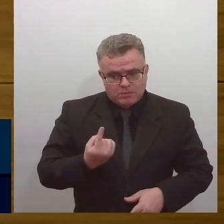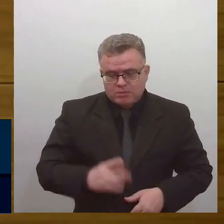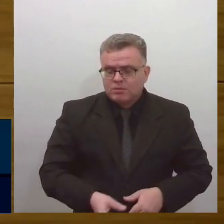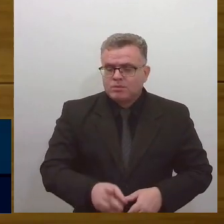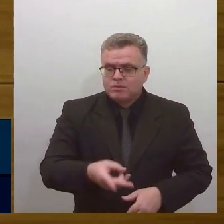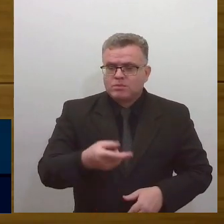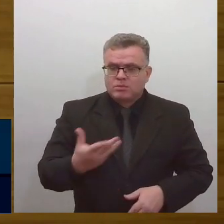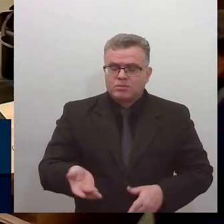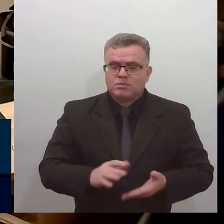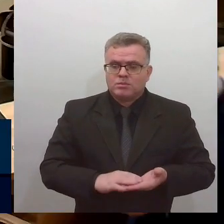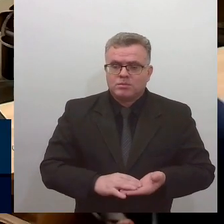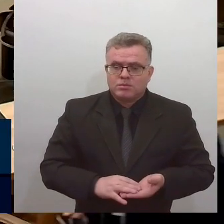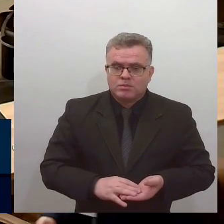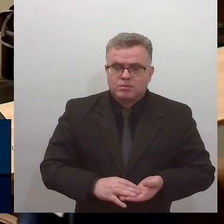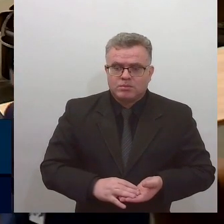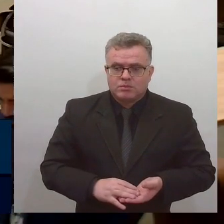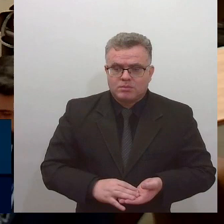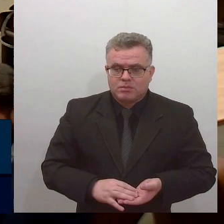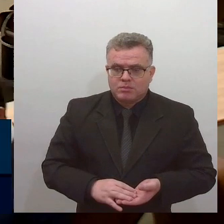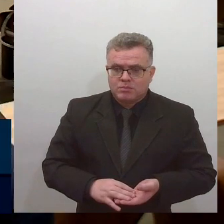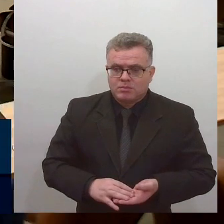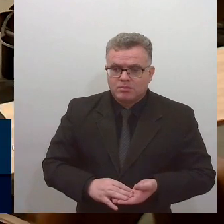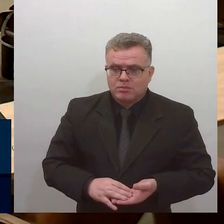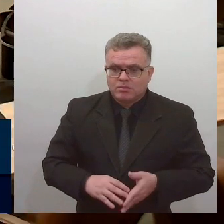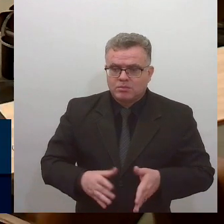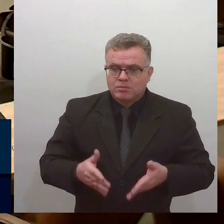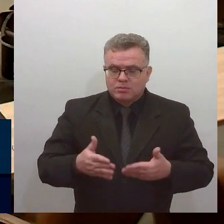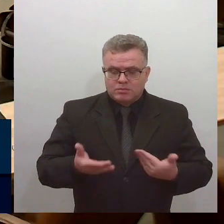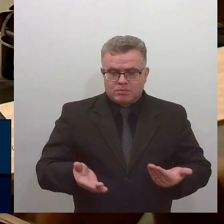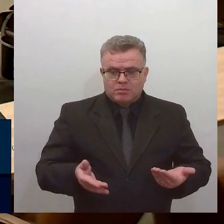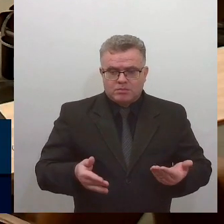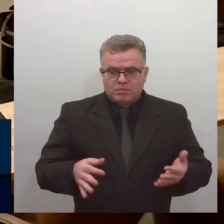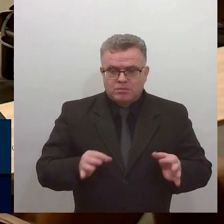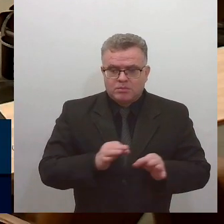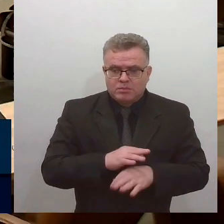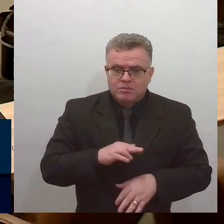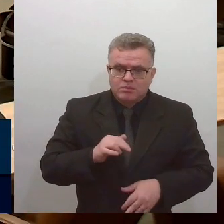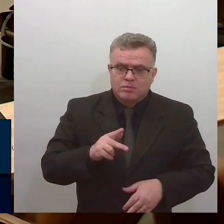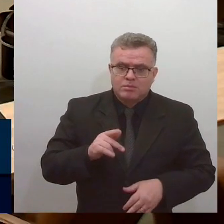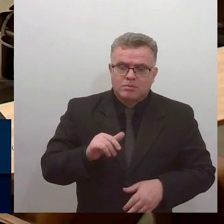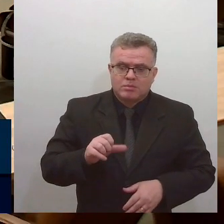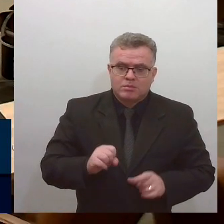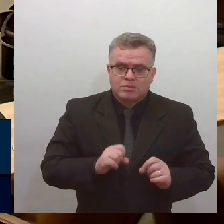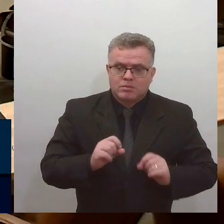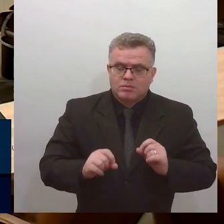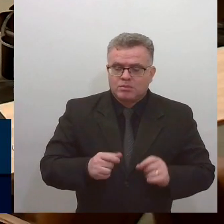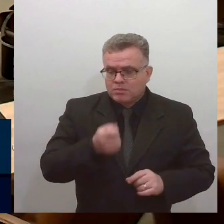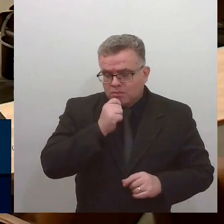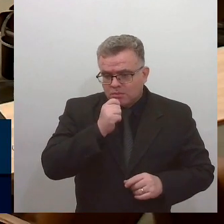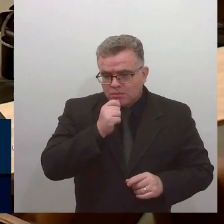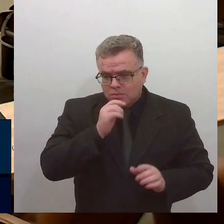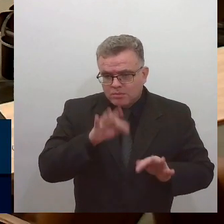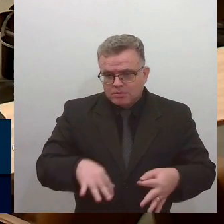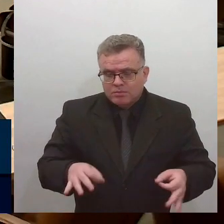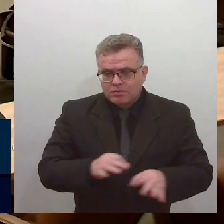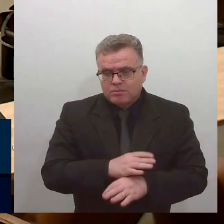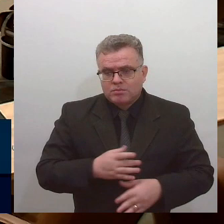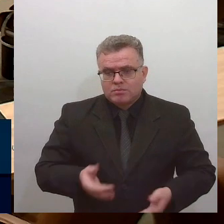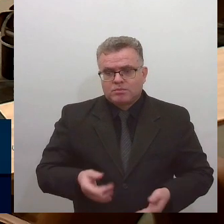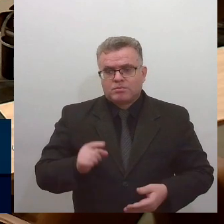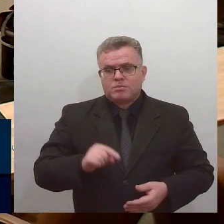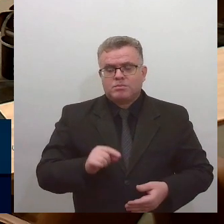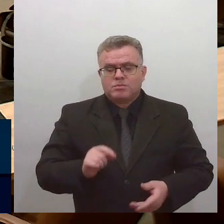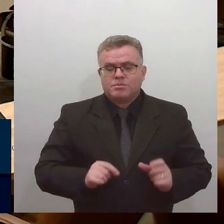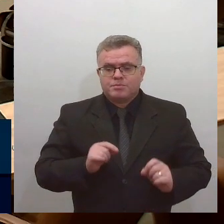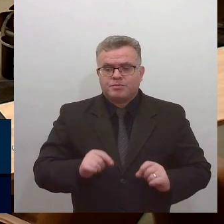aí então o denit já absolveu Neópolis 101 ainda não tá no finalmente aí na na